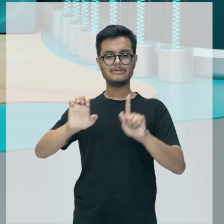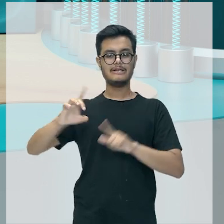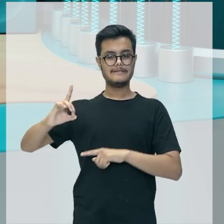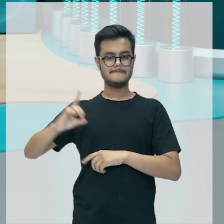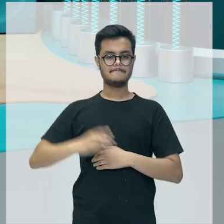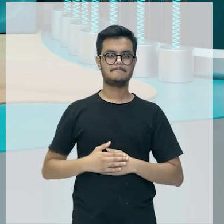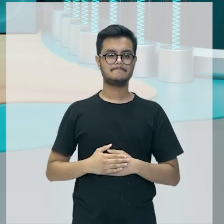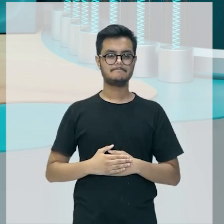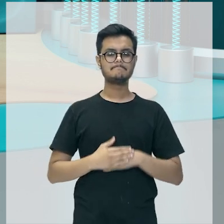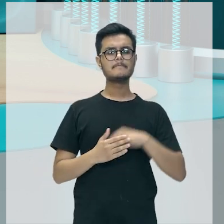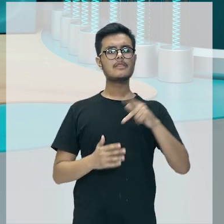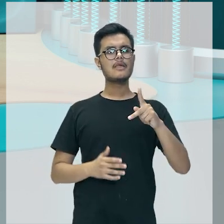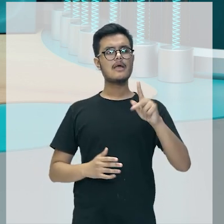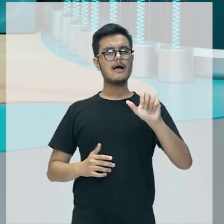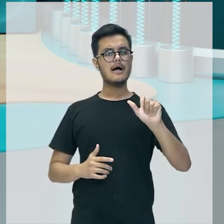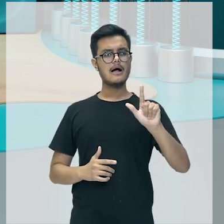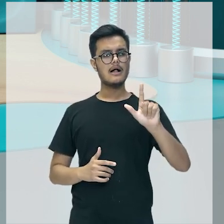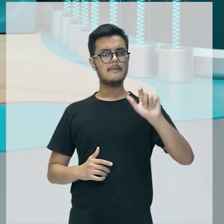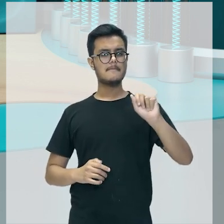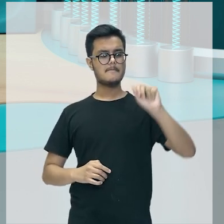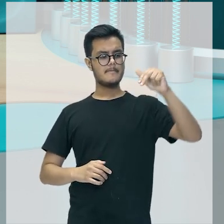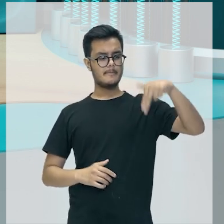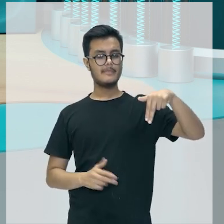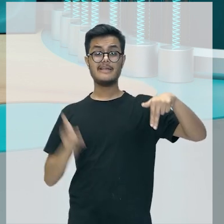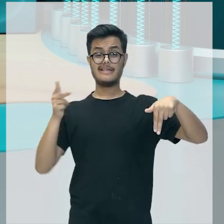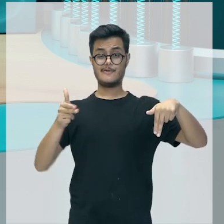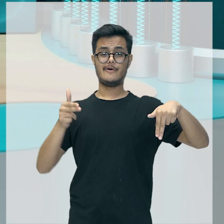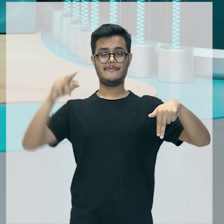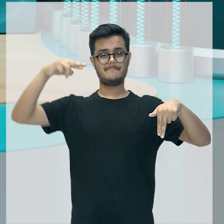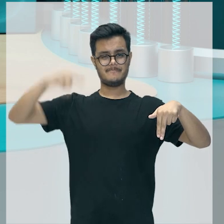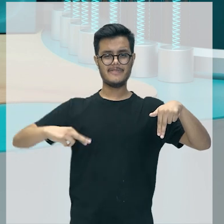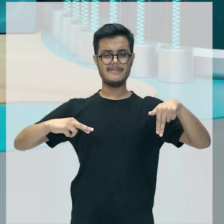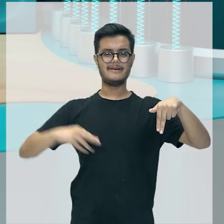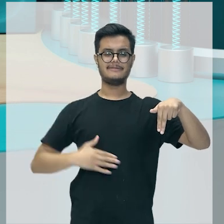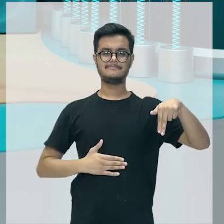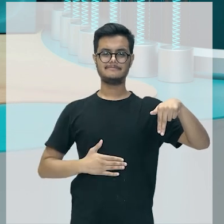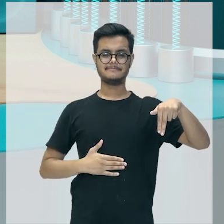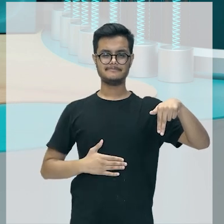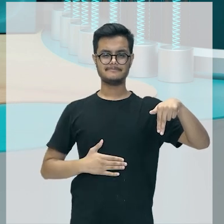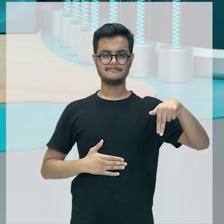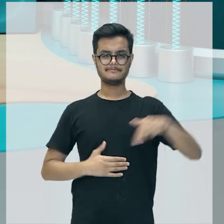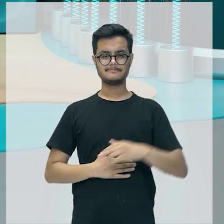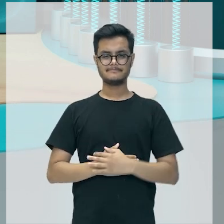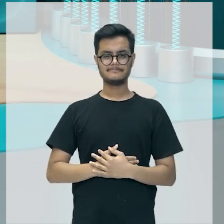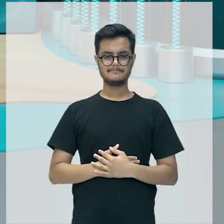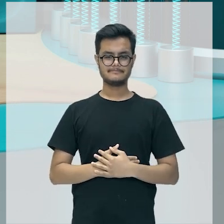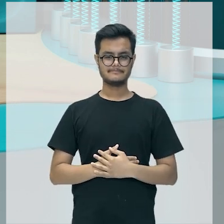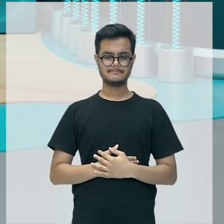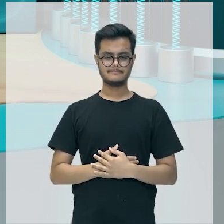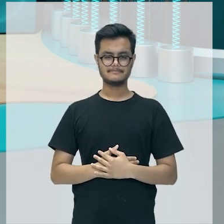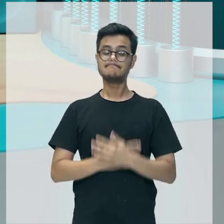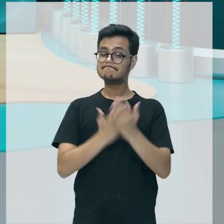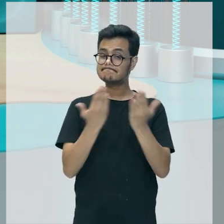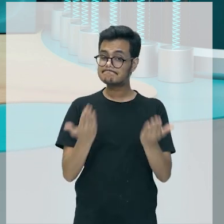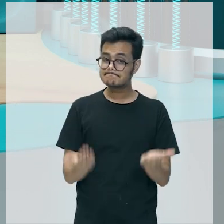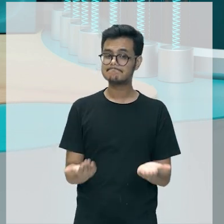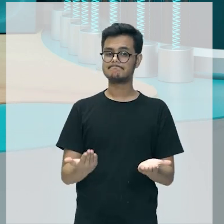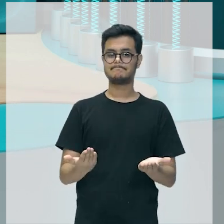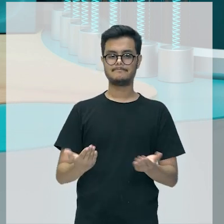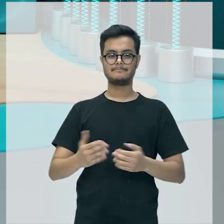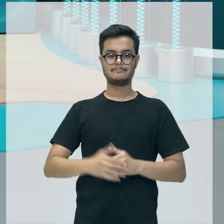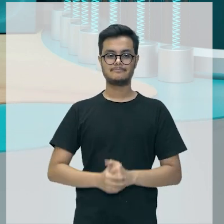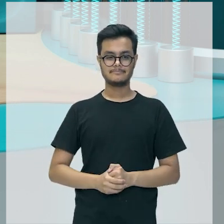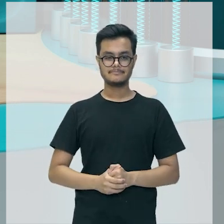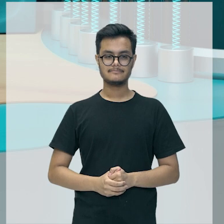que é planejar, que segue a mesma ideia ali do stop, hug. Então, L é